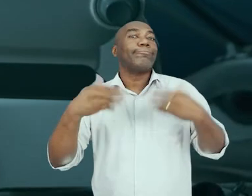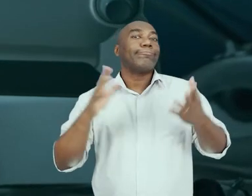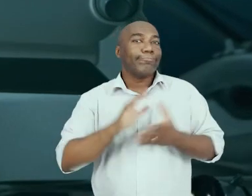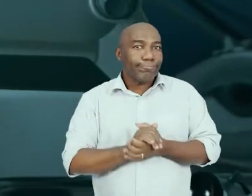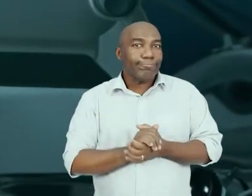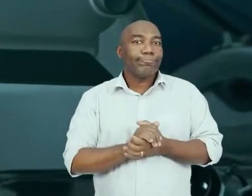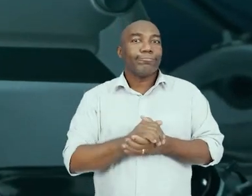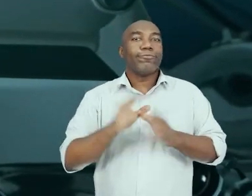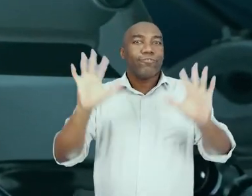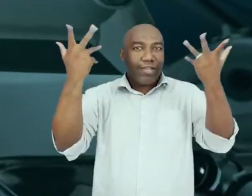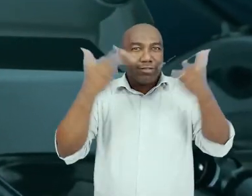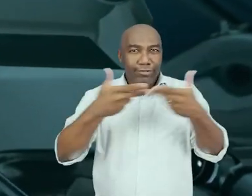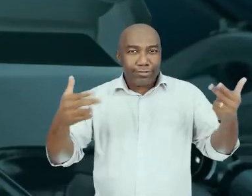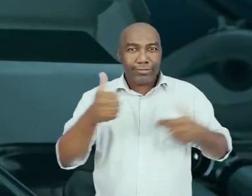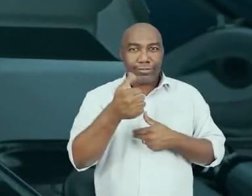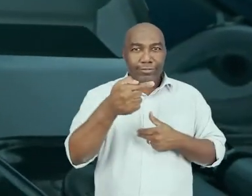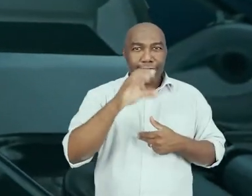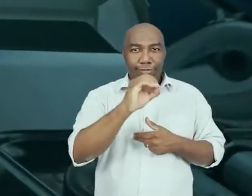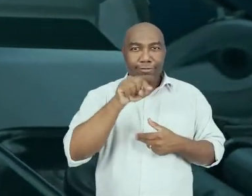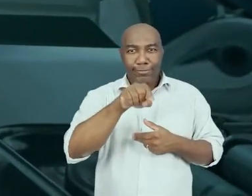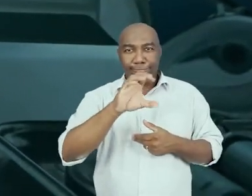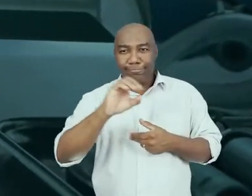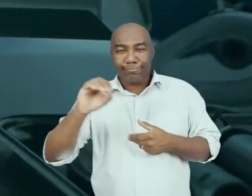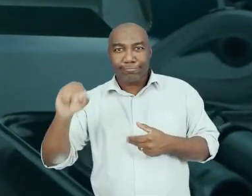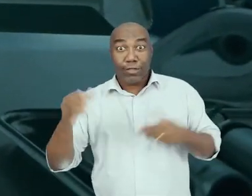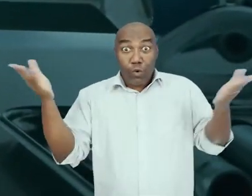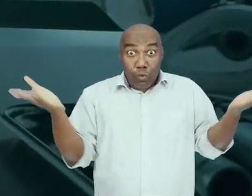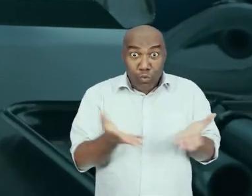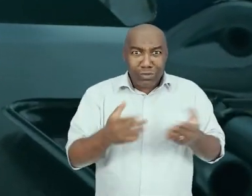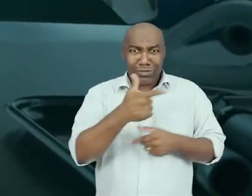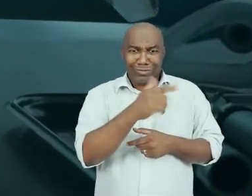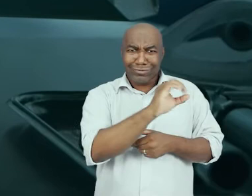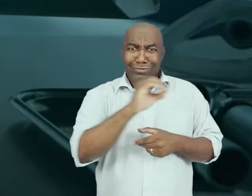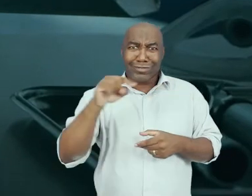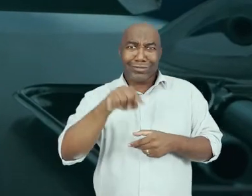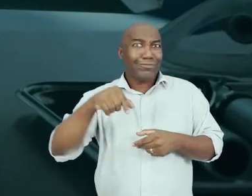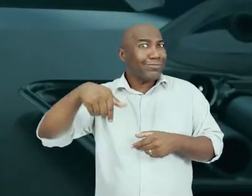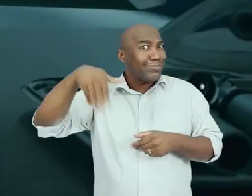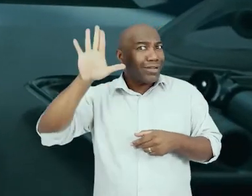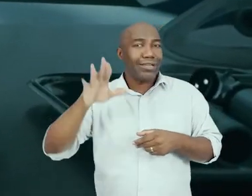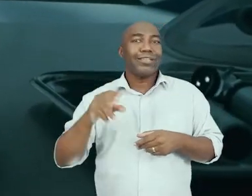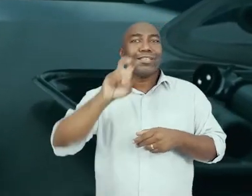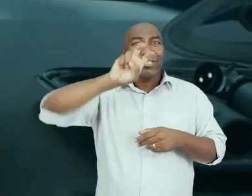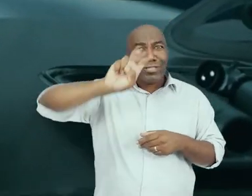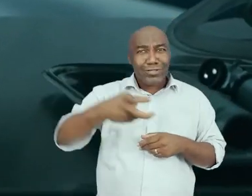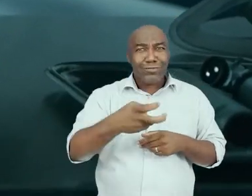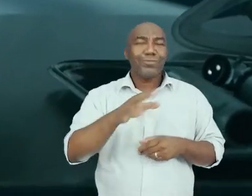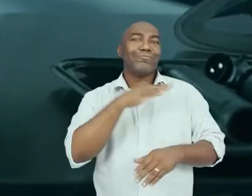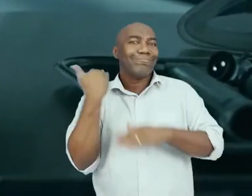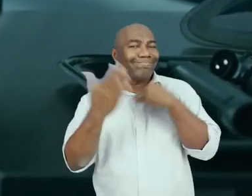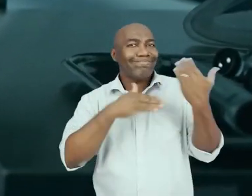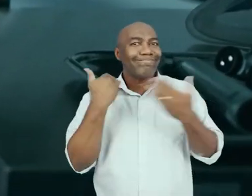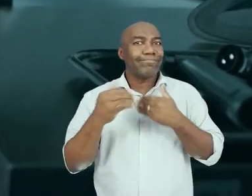e aglomeração. 170 mil. Hoje, mais de 200 mil casos e mais de 5 mil